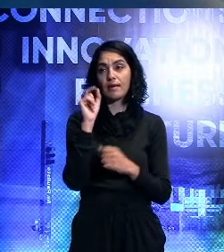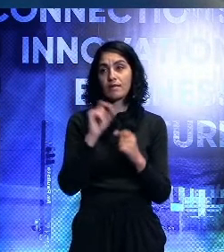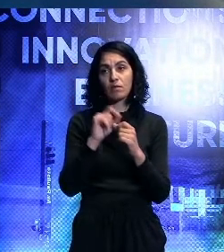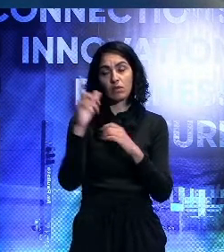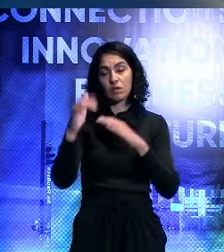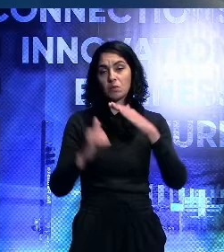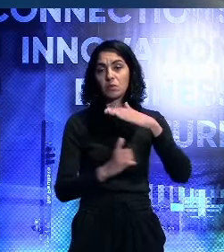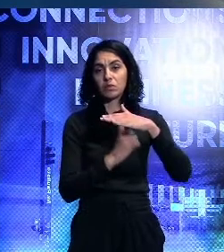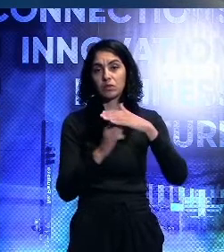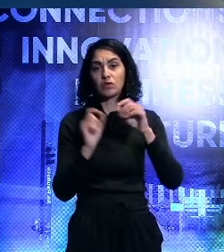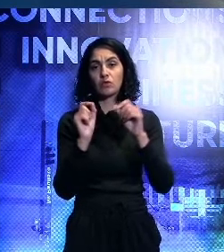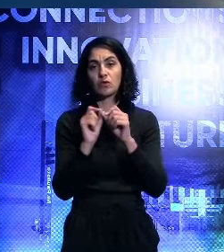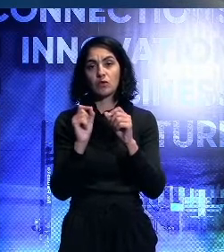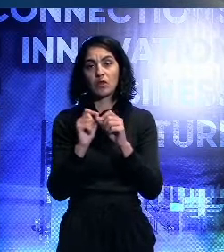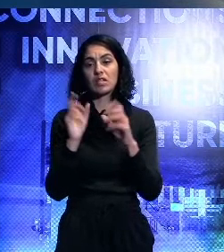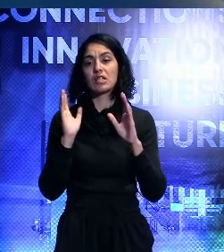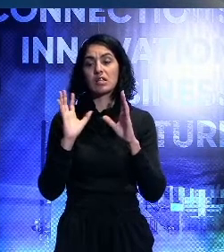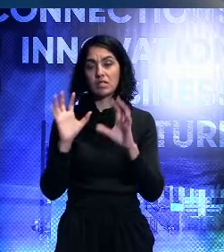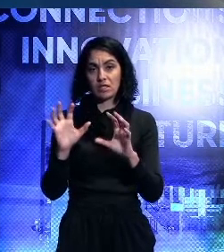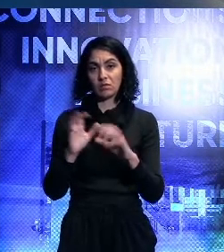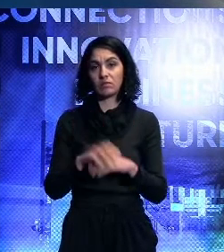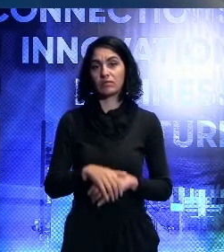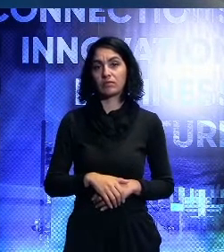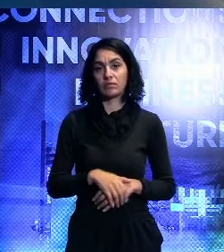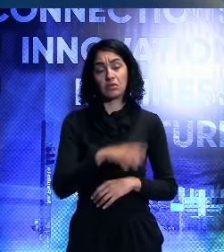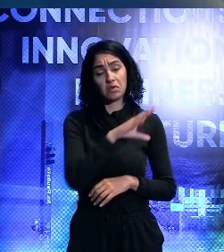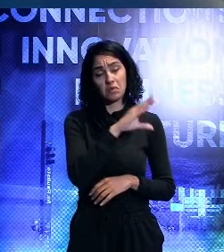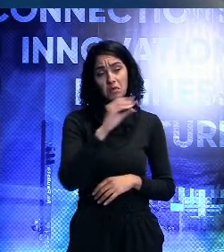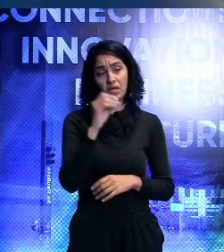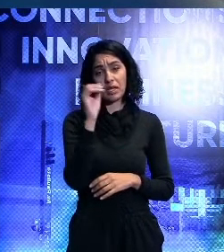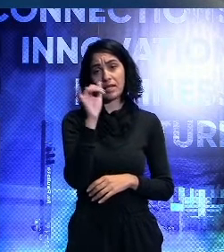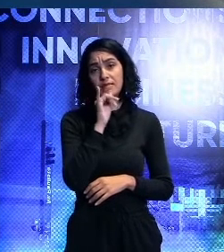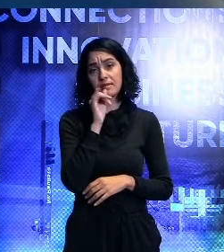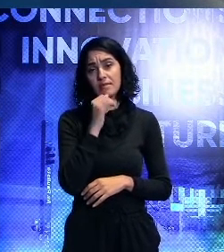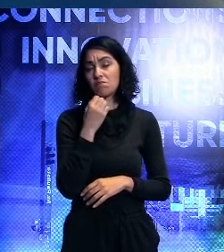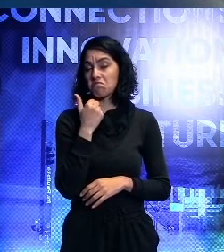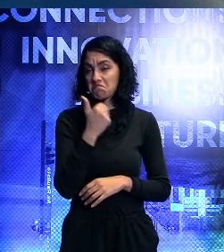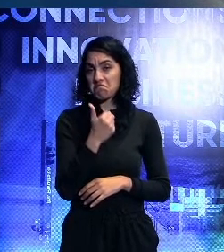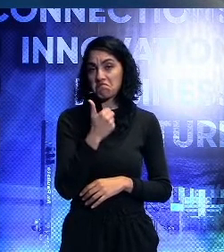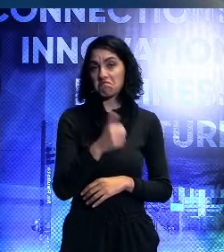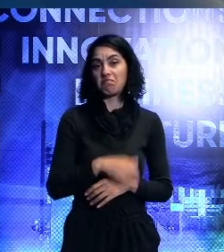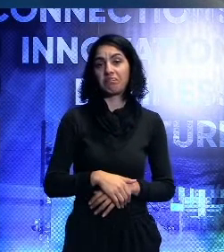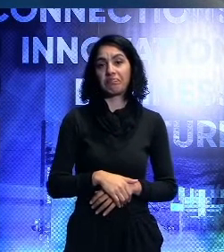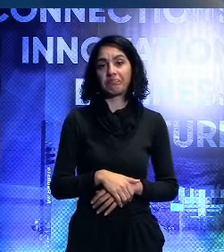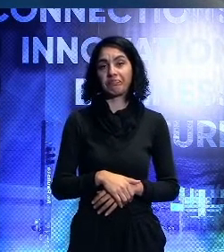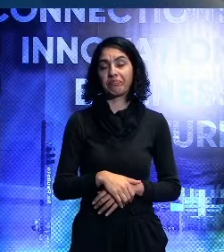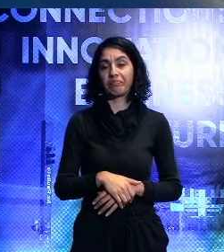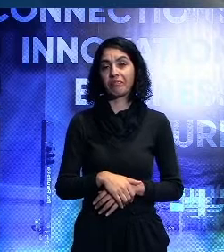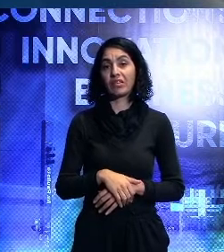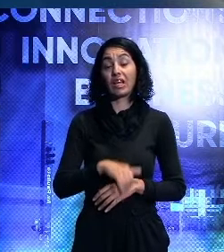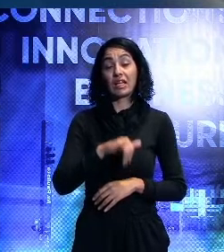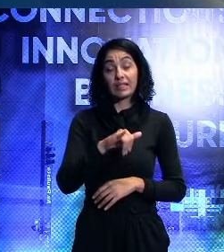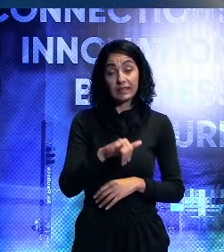falar assim, a gente vai fazer Chaos Engineering. Pega esses exemplos que vai dar bom. Se uma instância EC2 falhar, a disponibilidade não